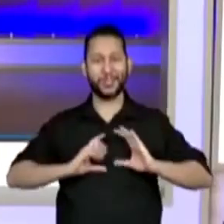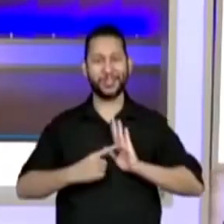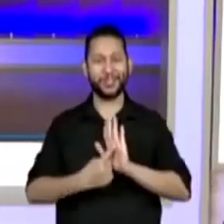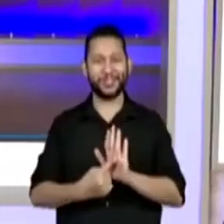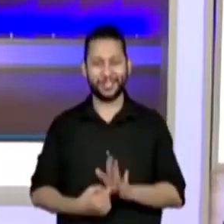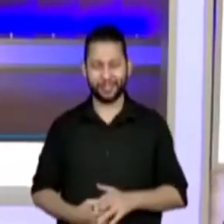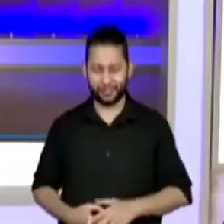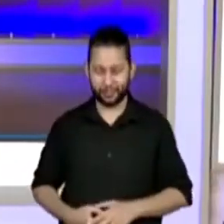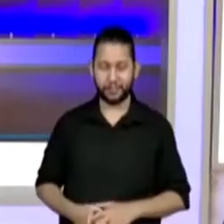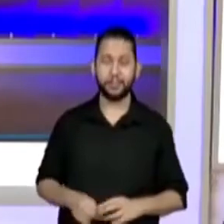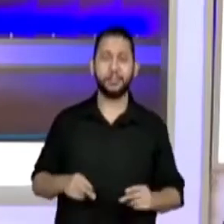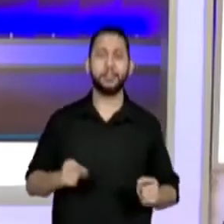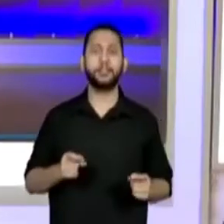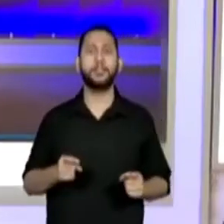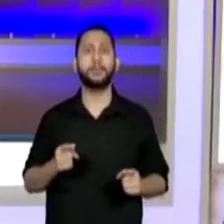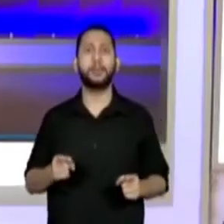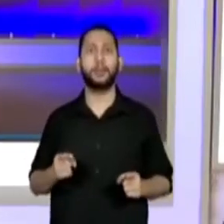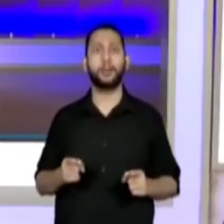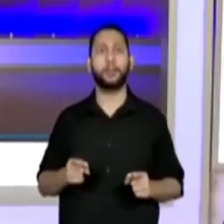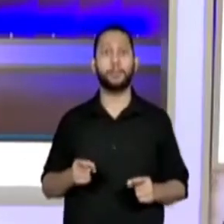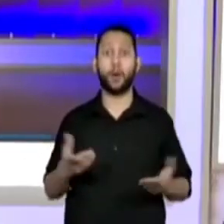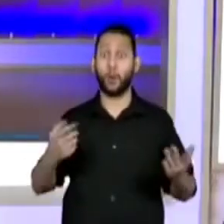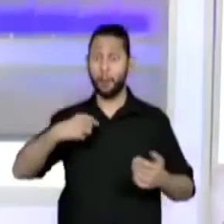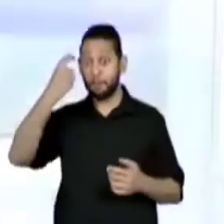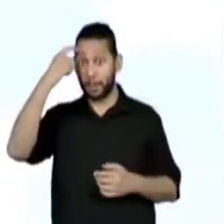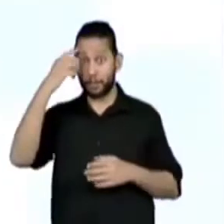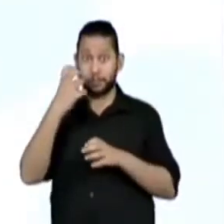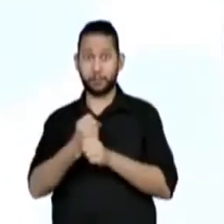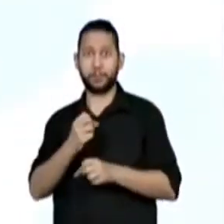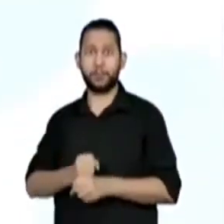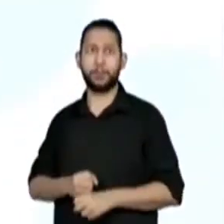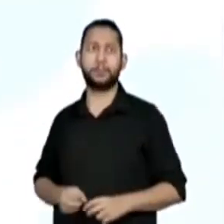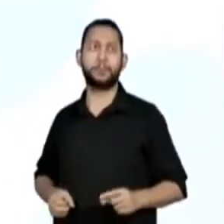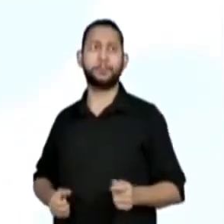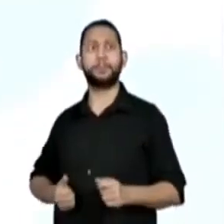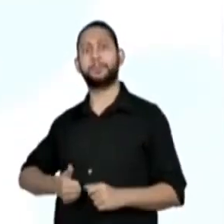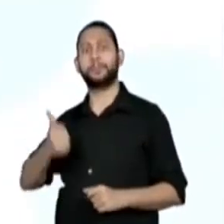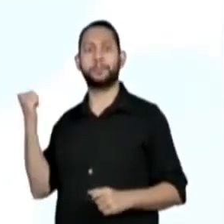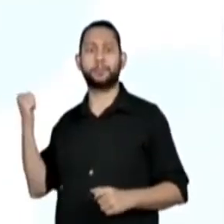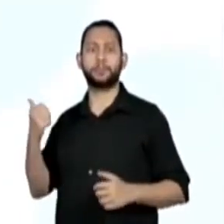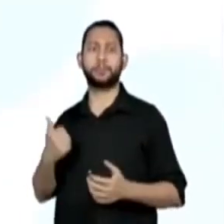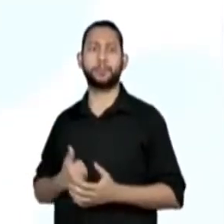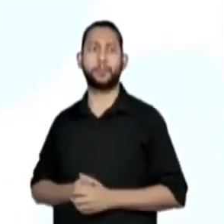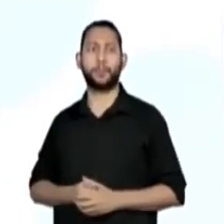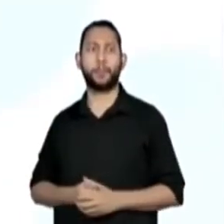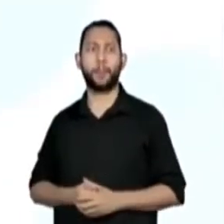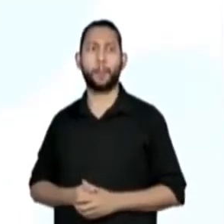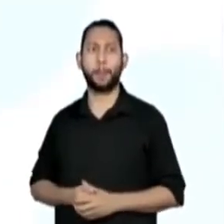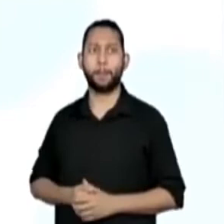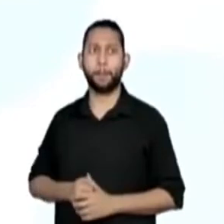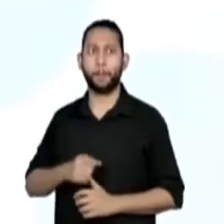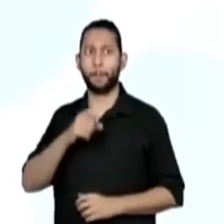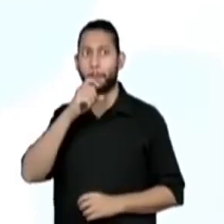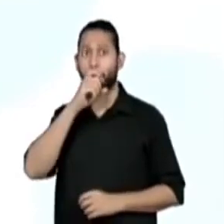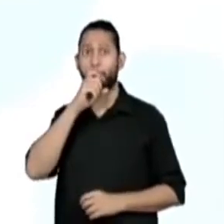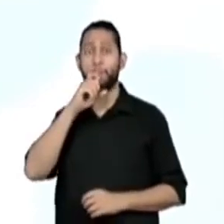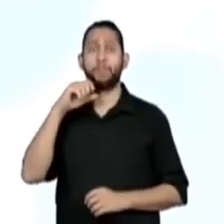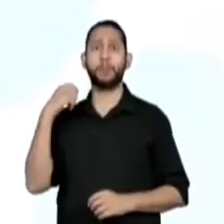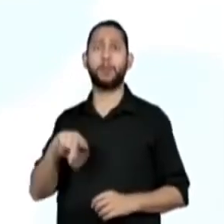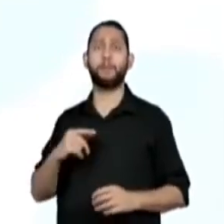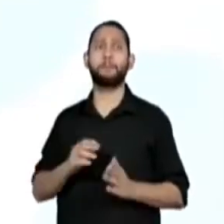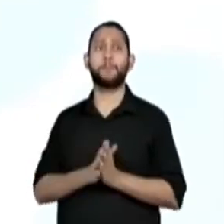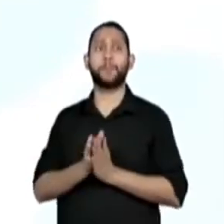frente vamos lá cálculo mental Bruna sem calculadora Bruna Frota de ouro então